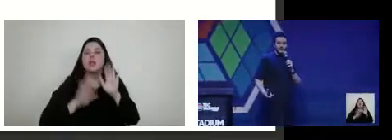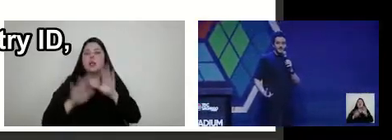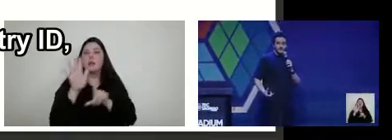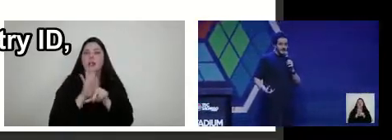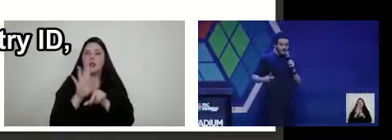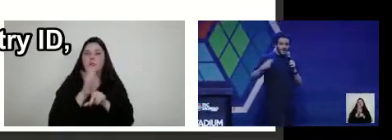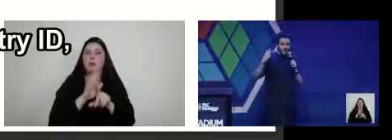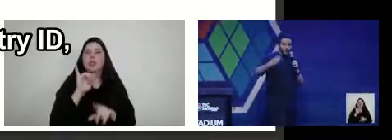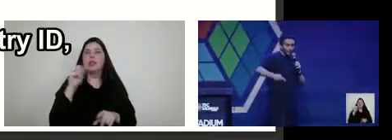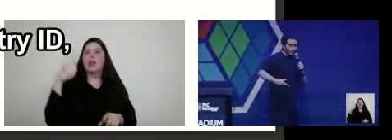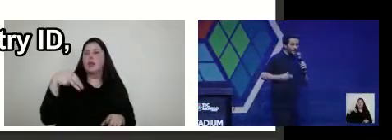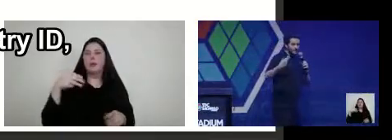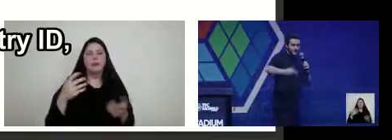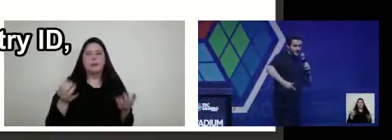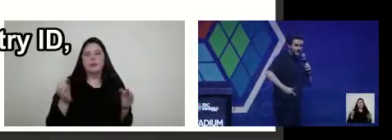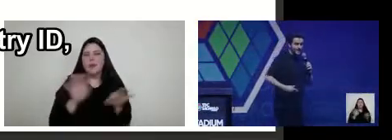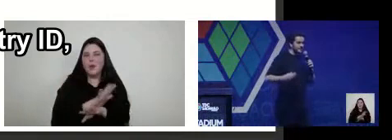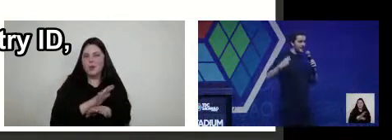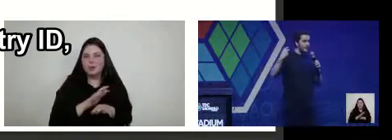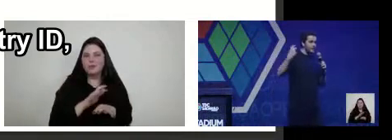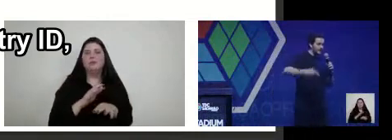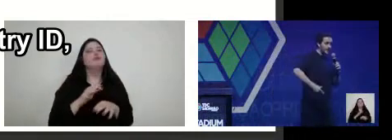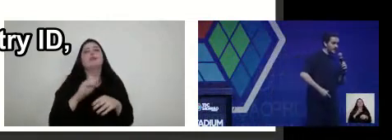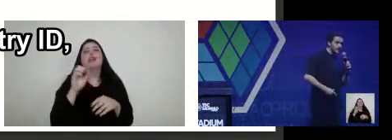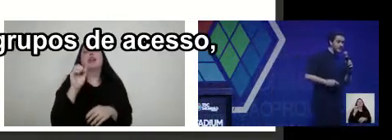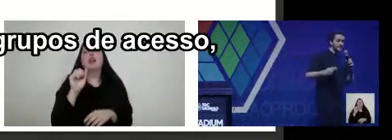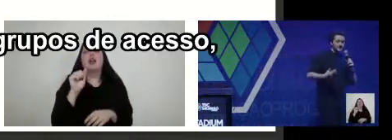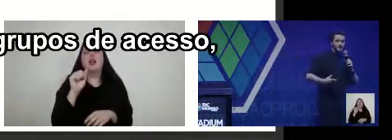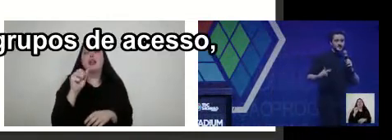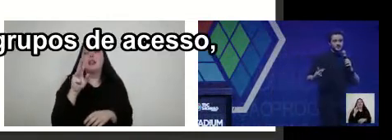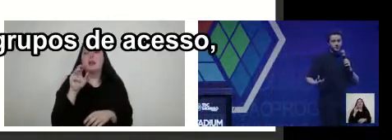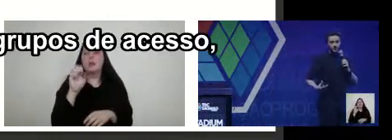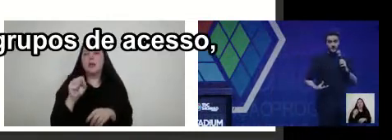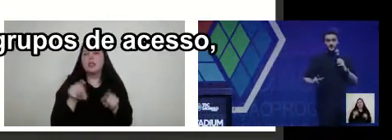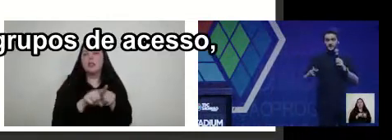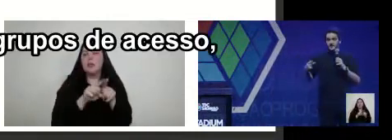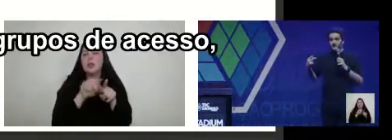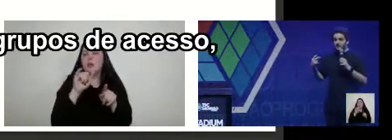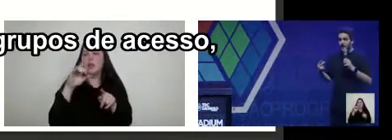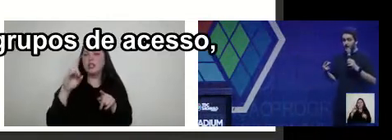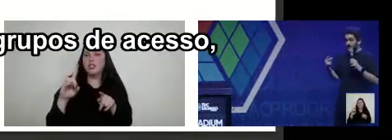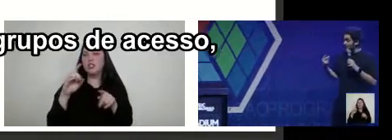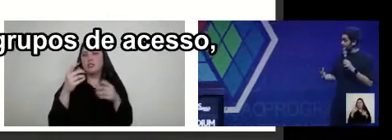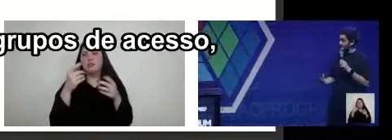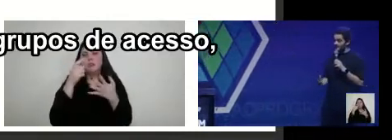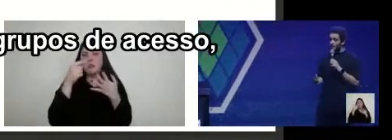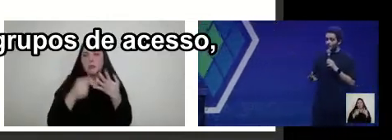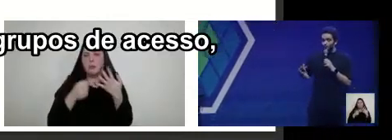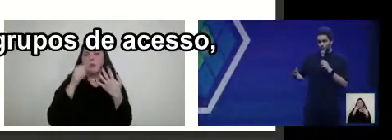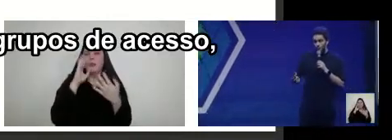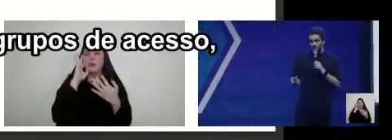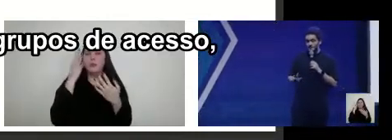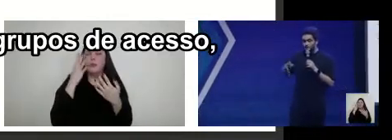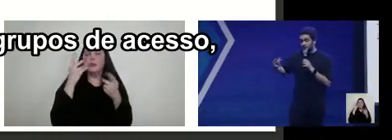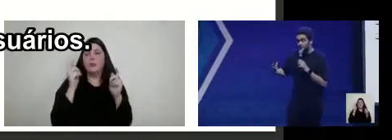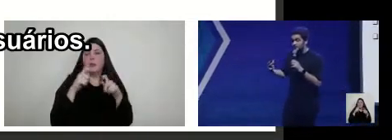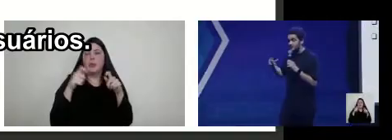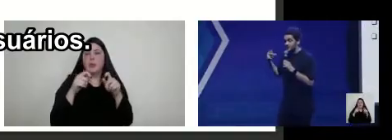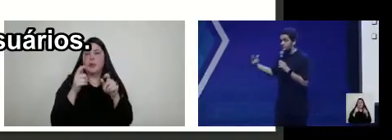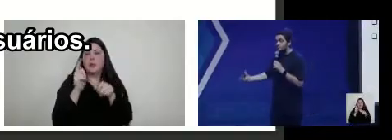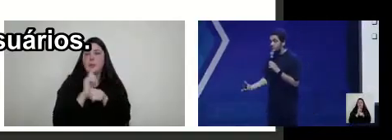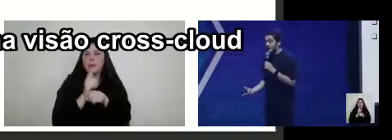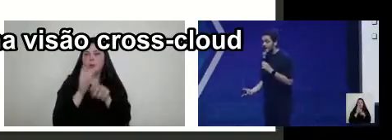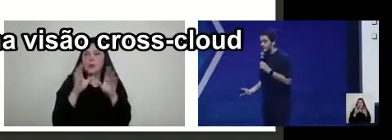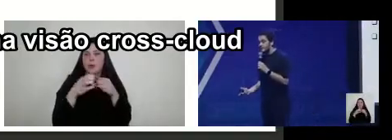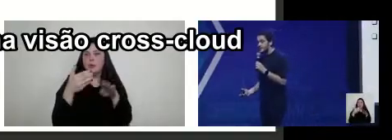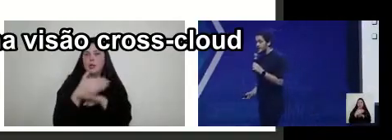IAM. Então, é o AWS IAM, é o Entra ID, são essas soluções que gerenciam os grupos de acesso, gerenciam os